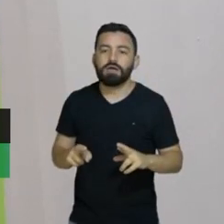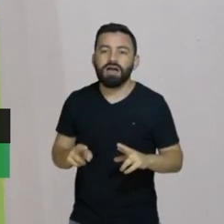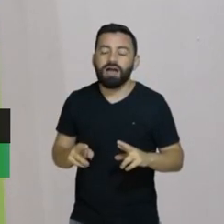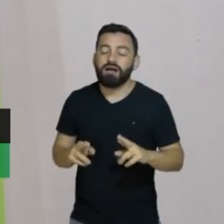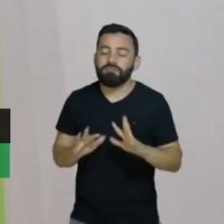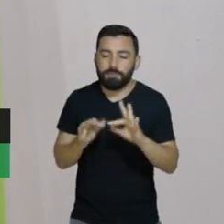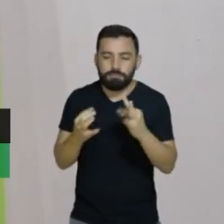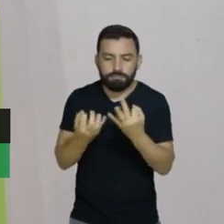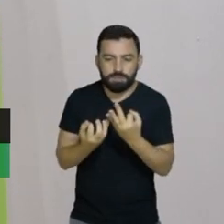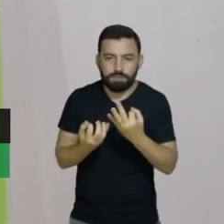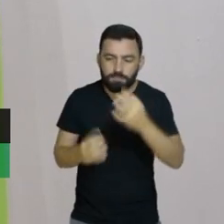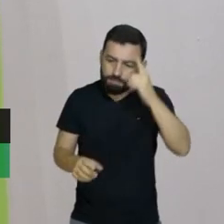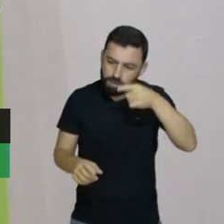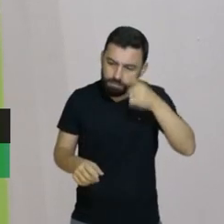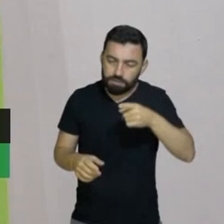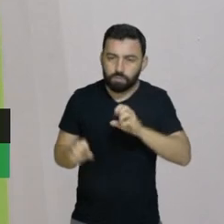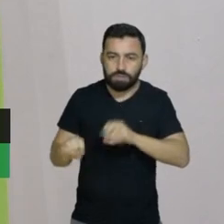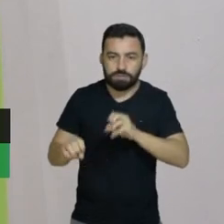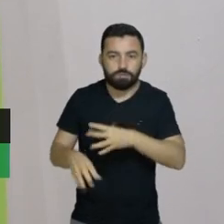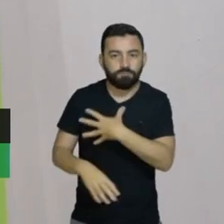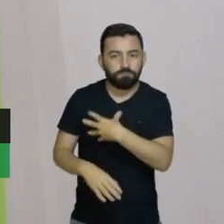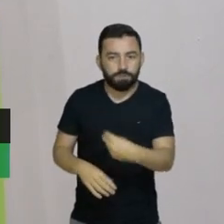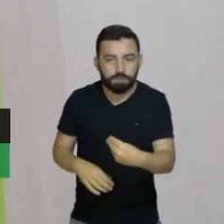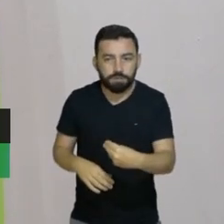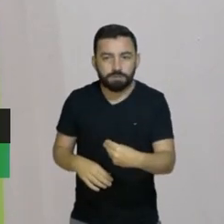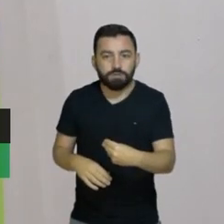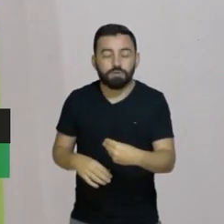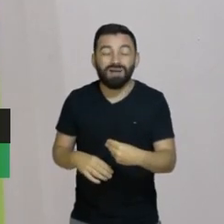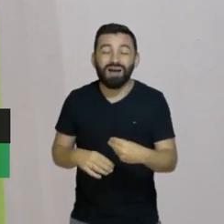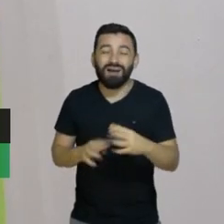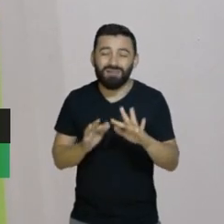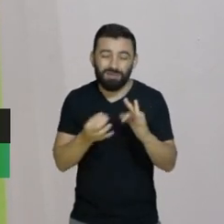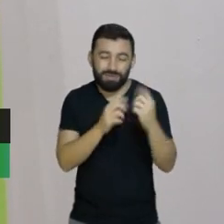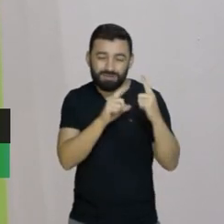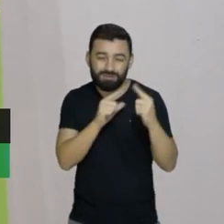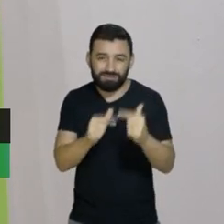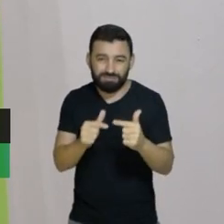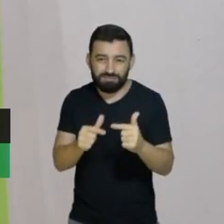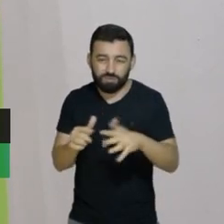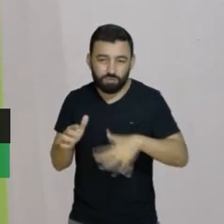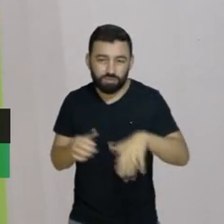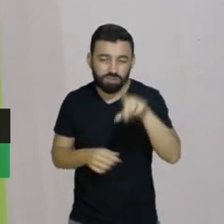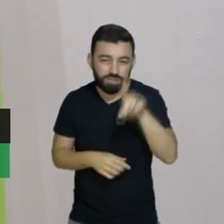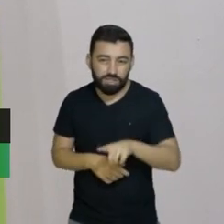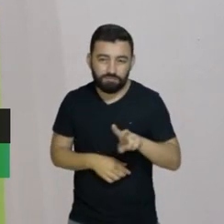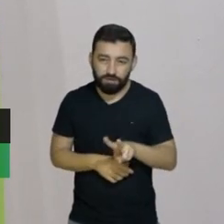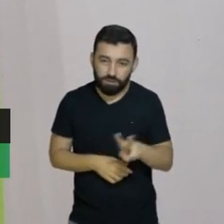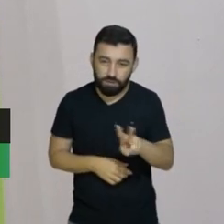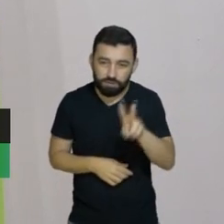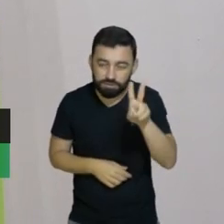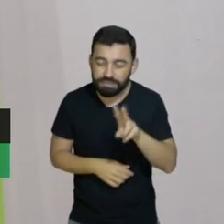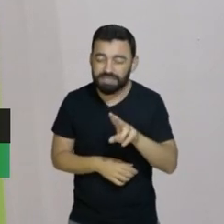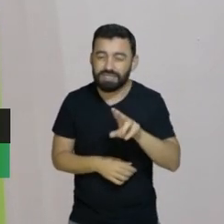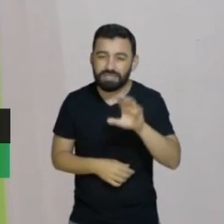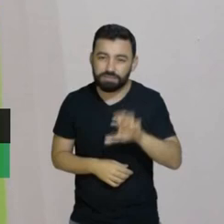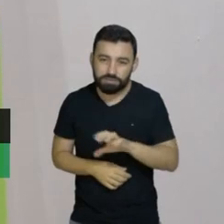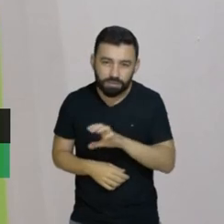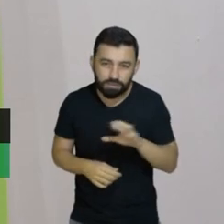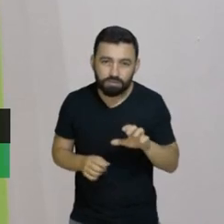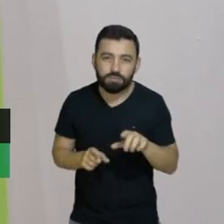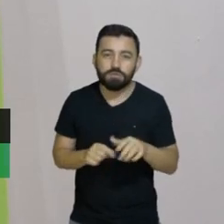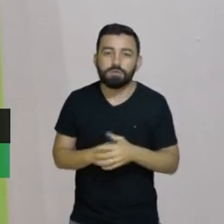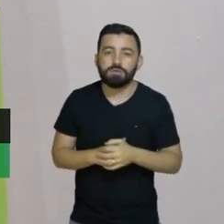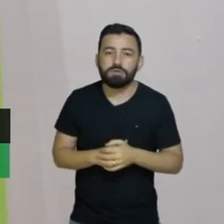sobre a educação dos filhos, que a família conservadora, seus direitos, seus valores fundamentalmente cristãos, judaicos cristãos, devem